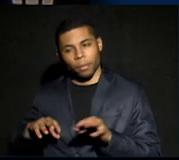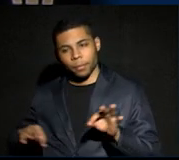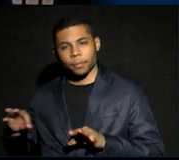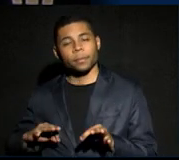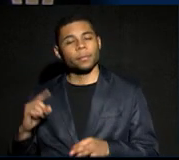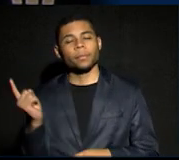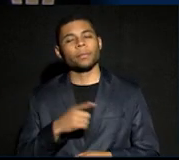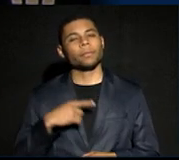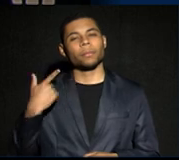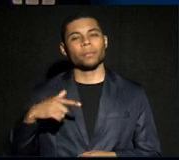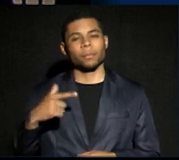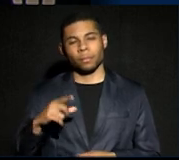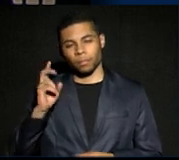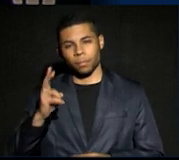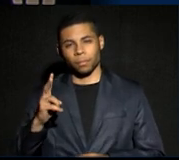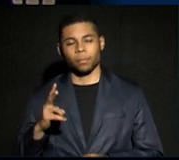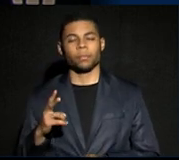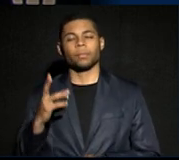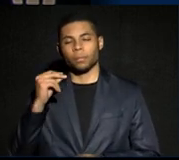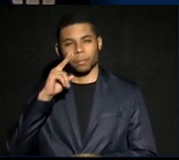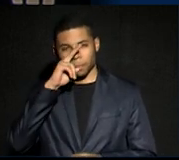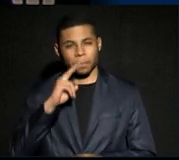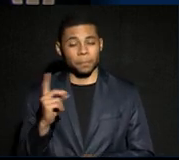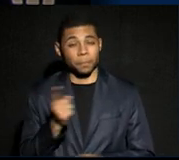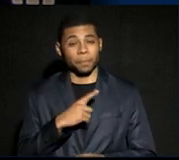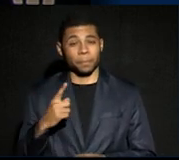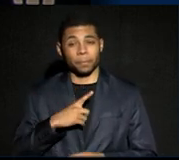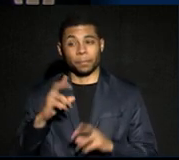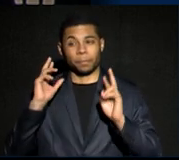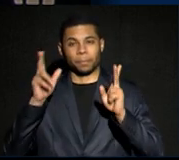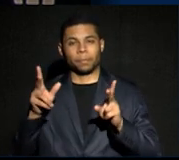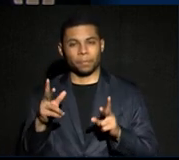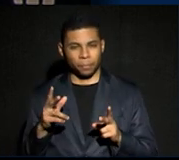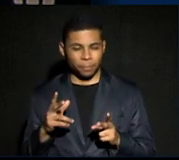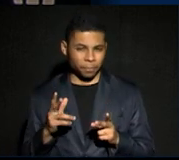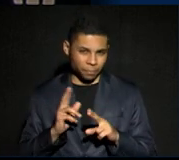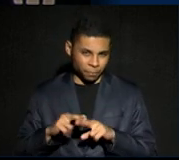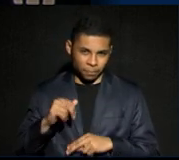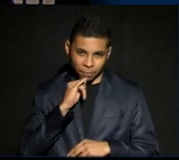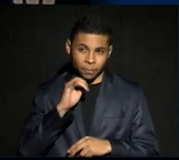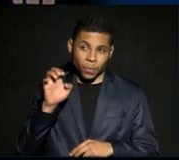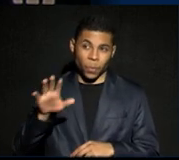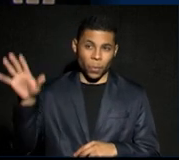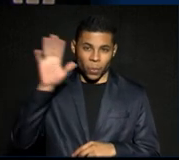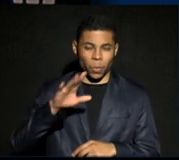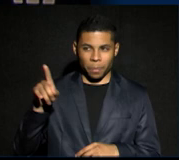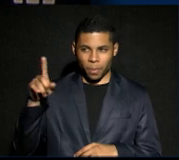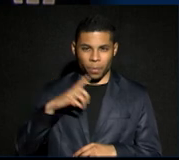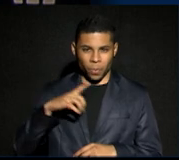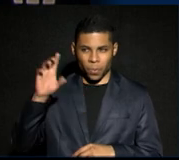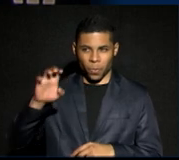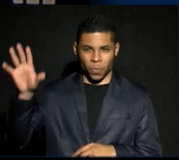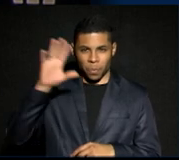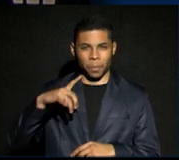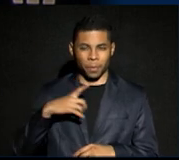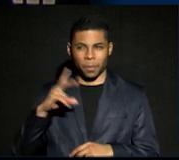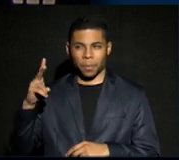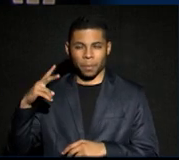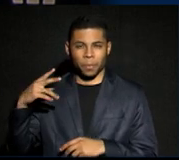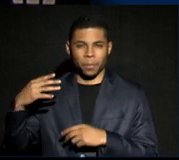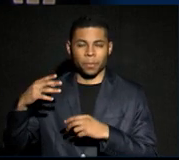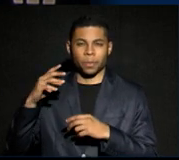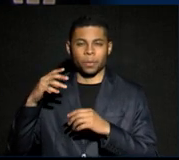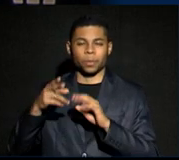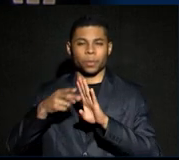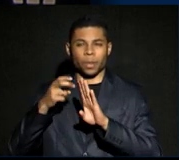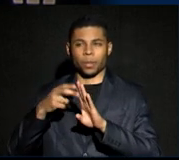a gente não tenha um efeito tão grande? Ou seja, a gente começa a ver uma diferenciação, porque, por exemplo, a Europa, será que ela vai entregar num ritmo, né, a